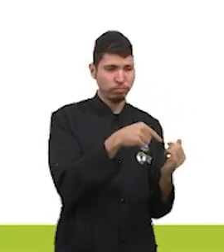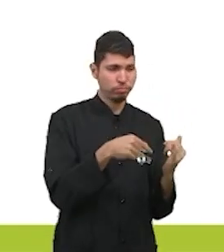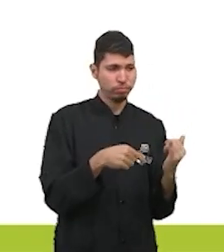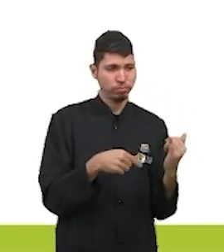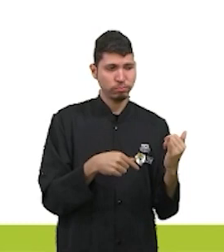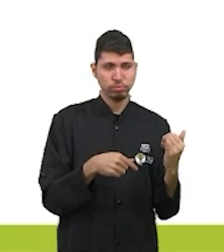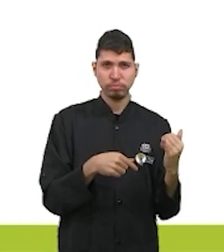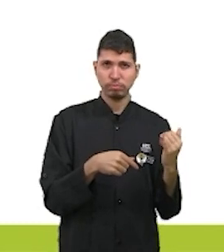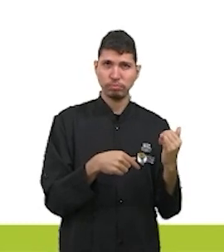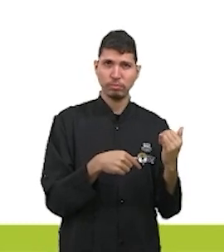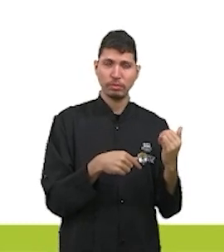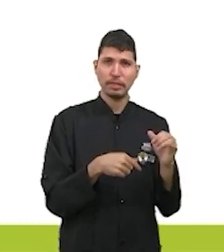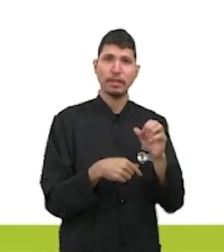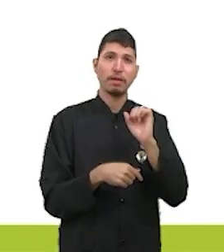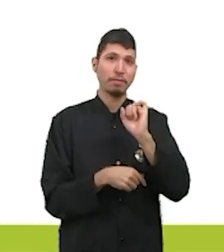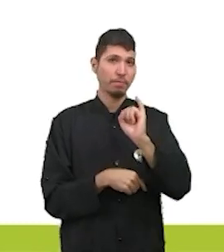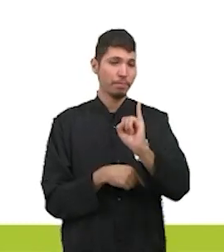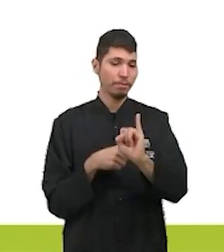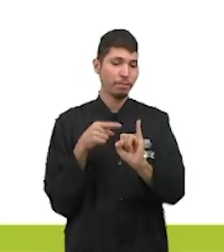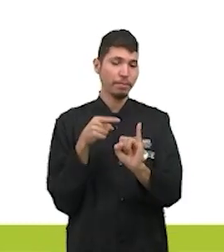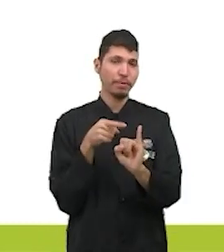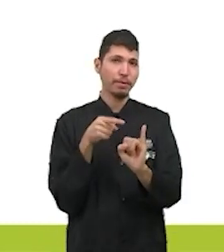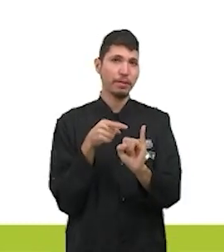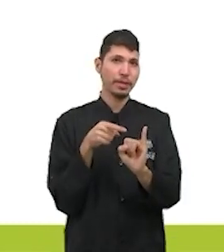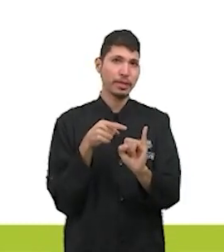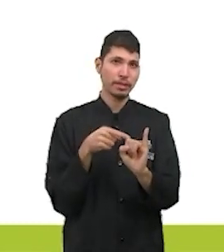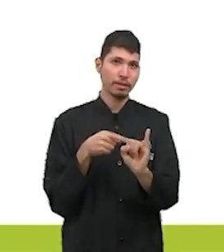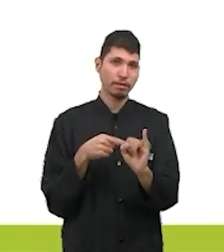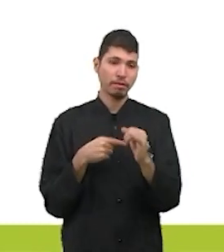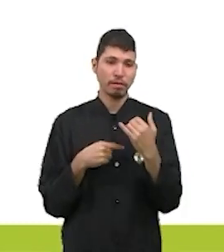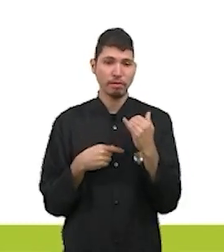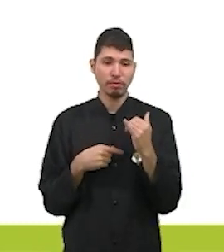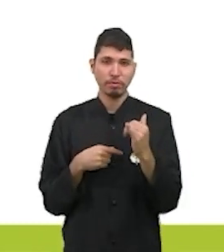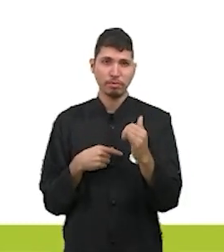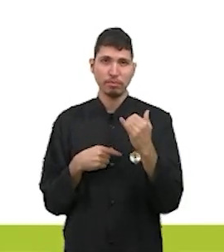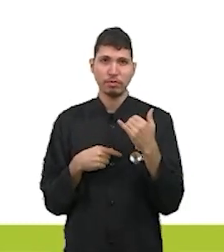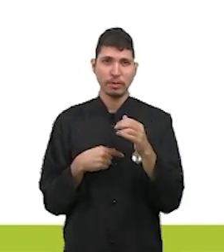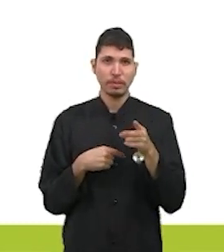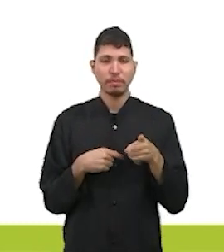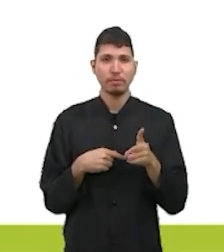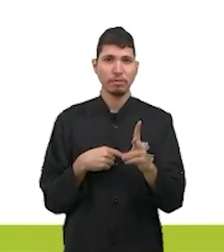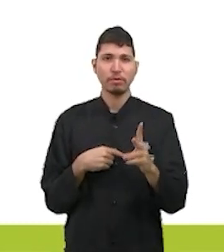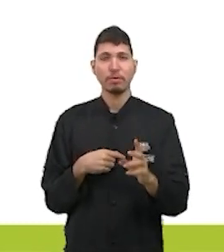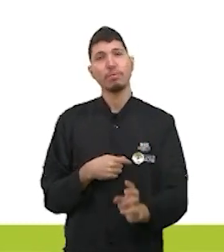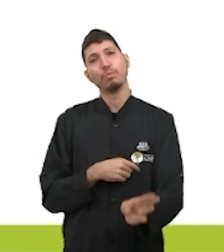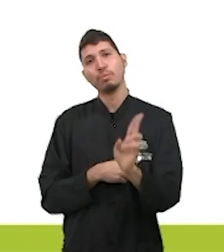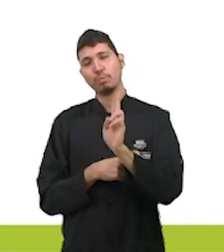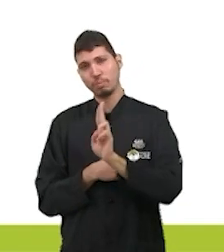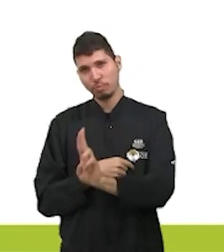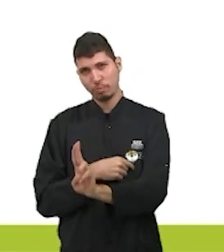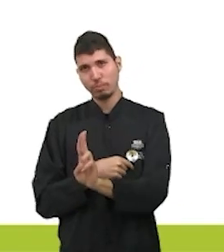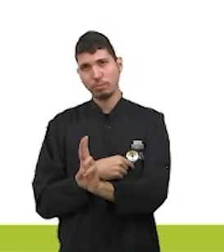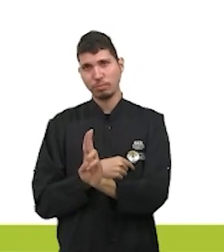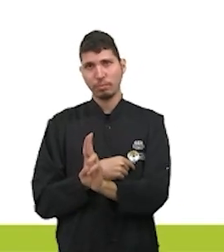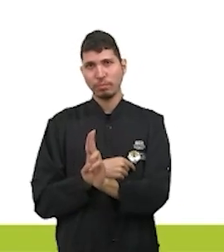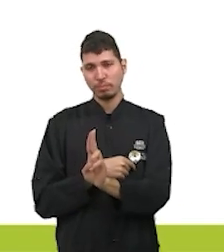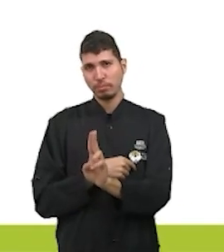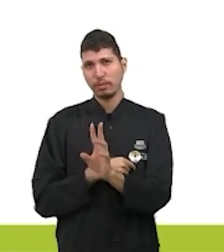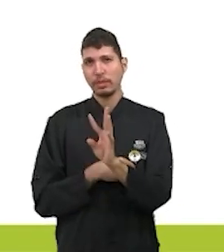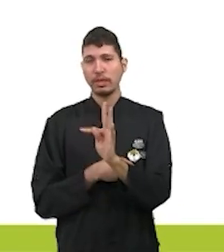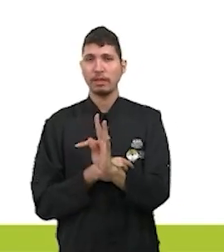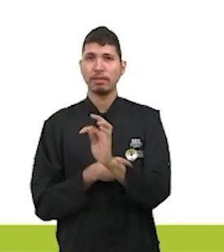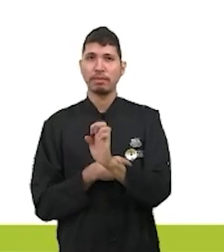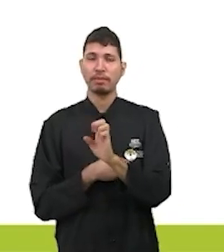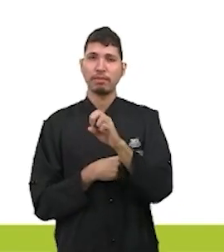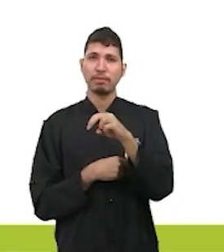acontece? O meu I, que é a minha corrente elétrica, vai ser constante, e o meu U, que é a minha tensão elétrica, ela